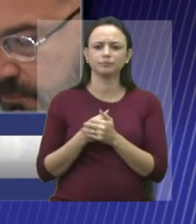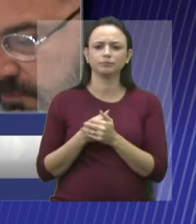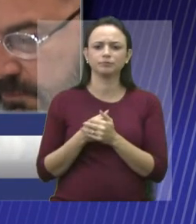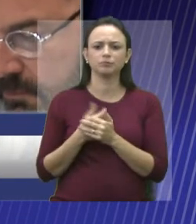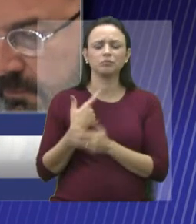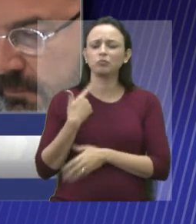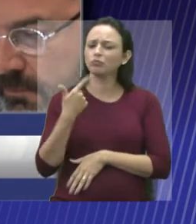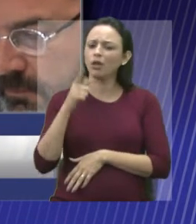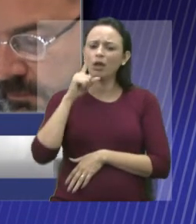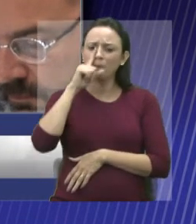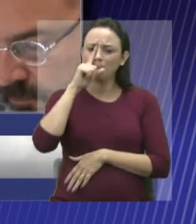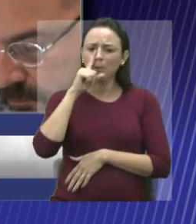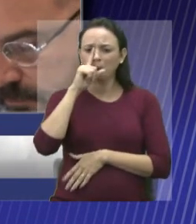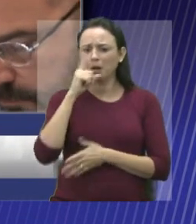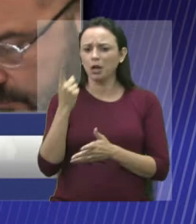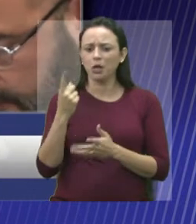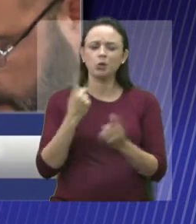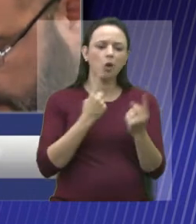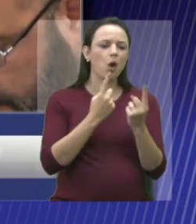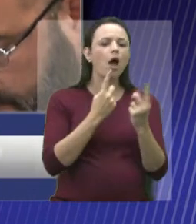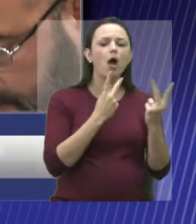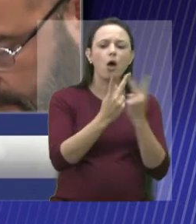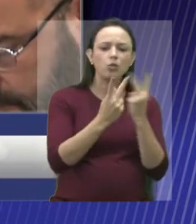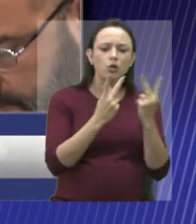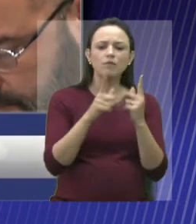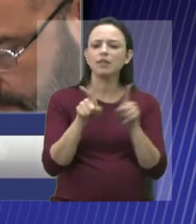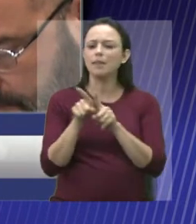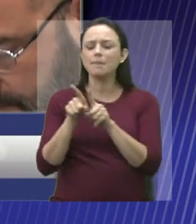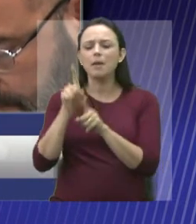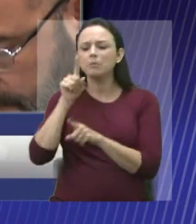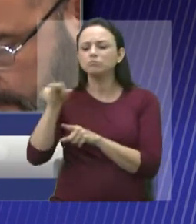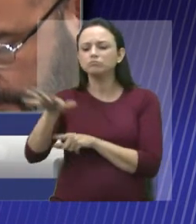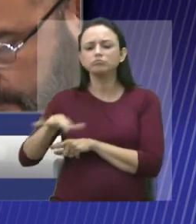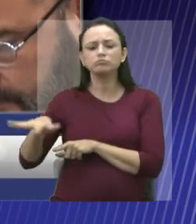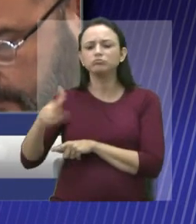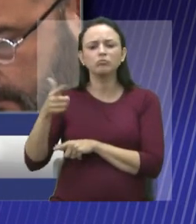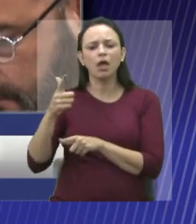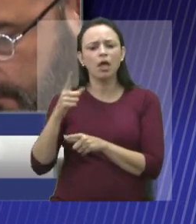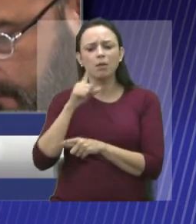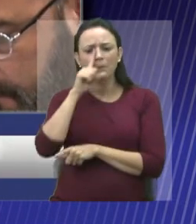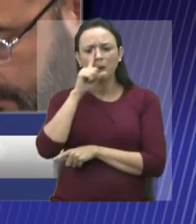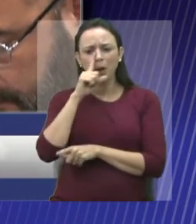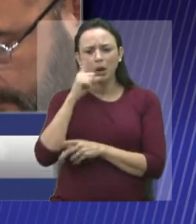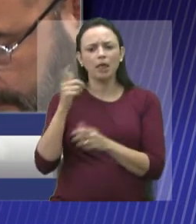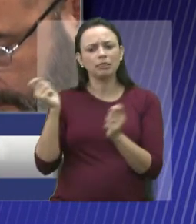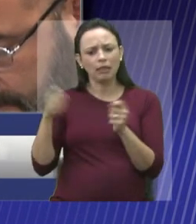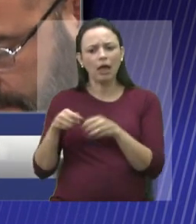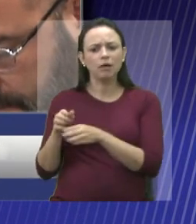risco nenhum, tanto para a rodovia como para o município, esse pedaço